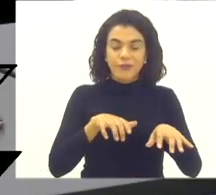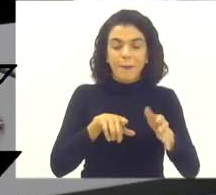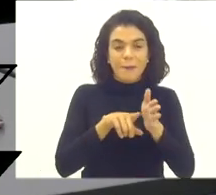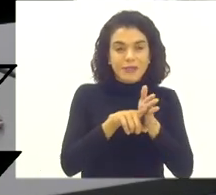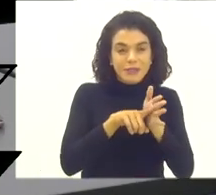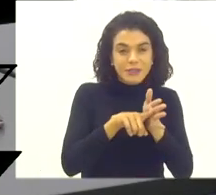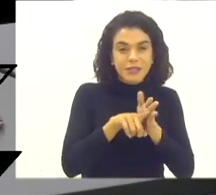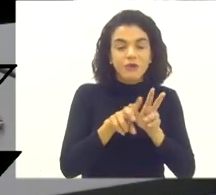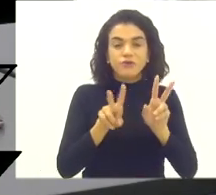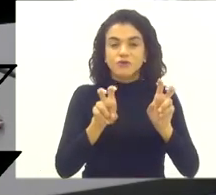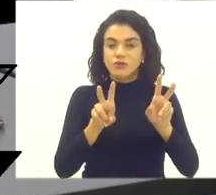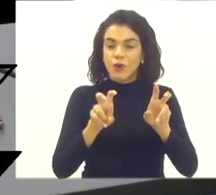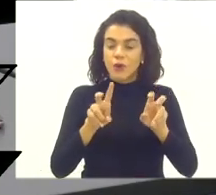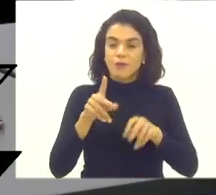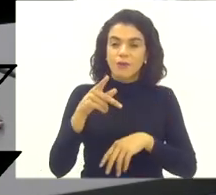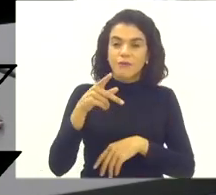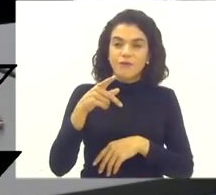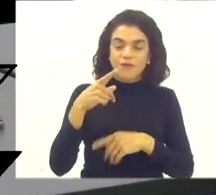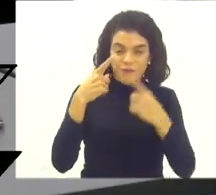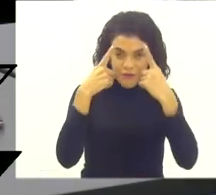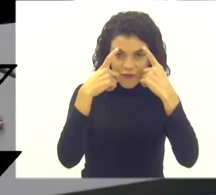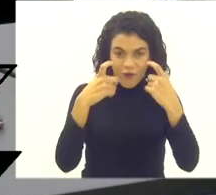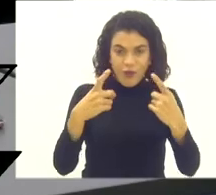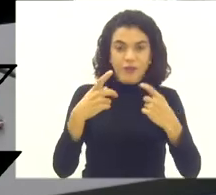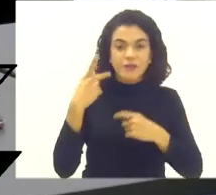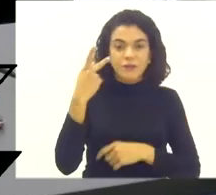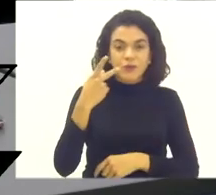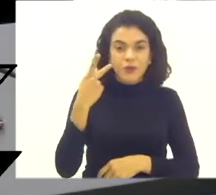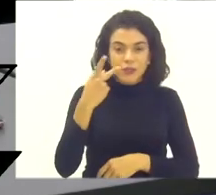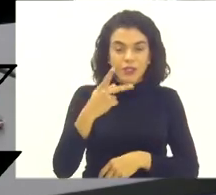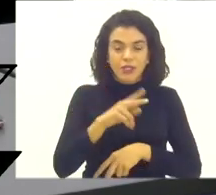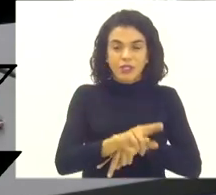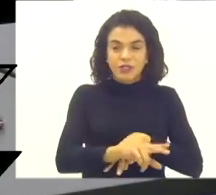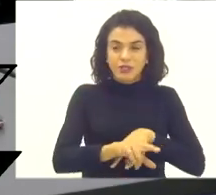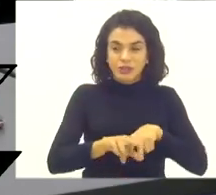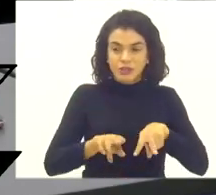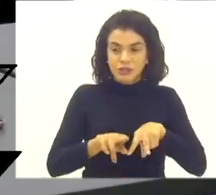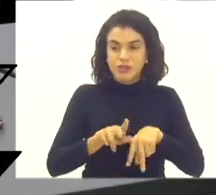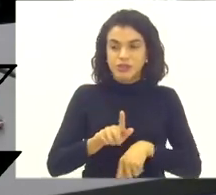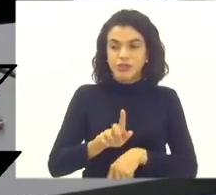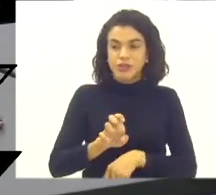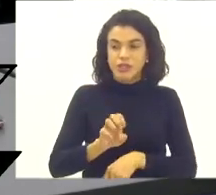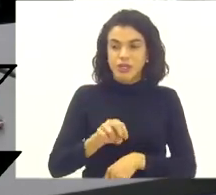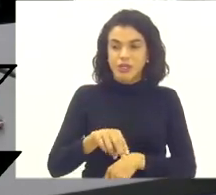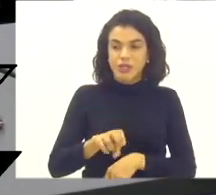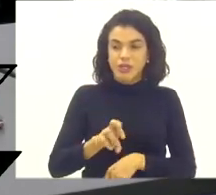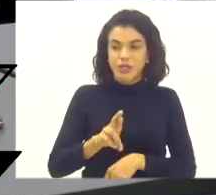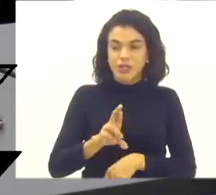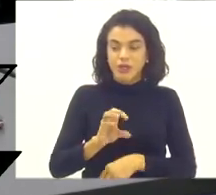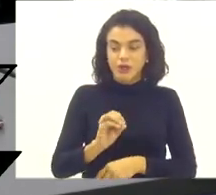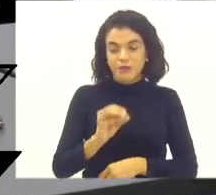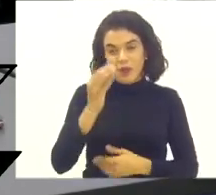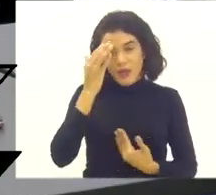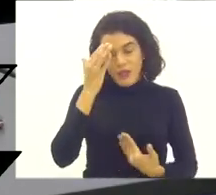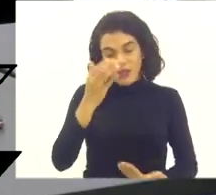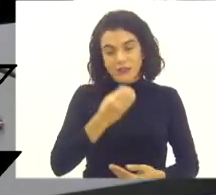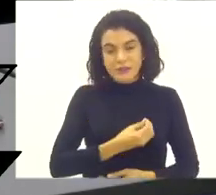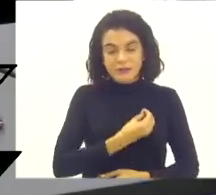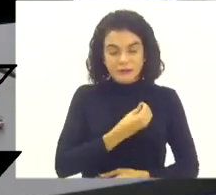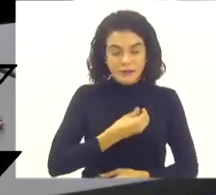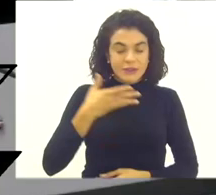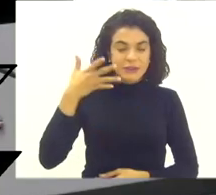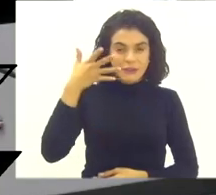sobre violência política de gênero seja na rede ou fora dela então agradecer também a sua presença agradecer a exposição